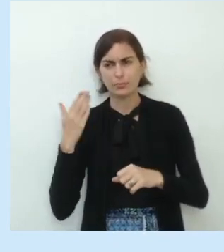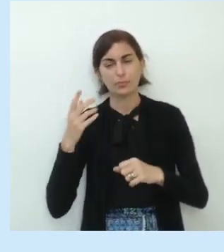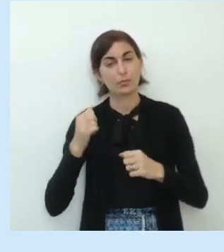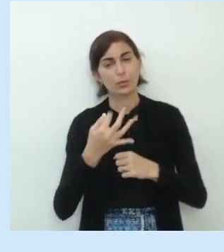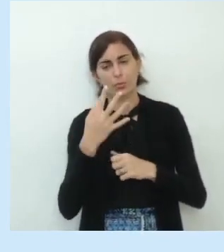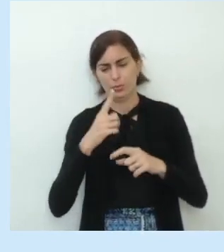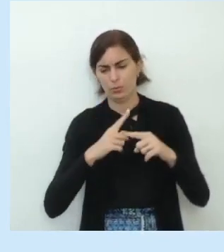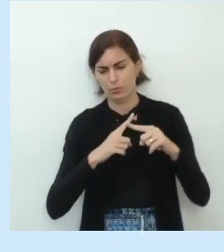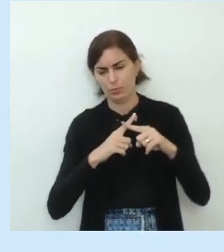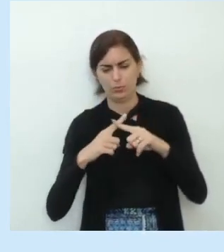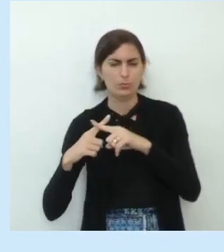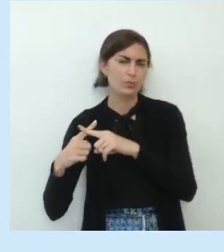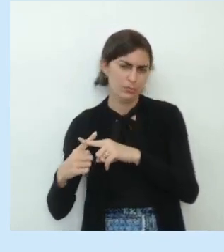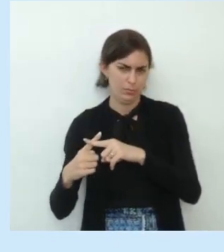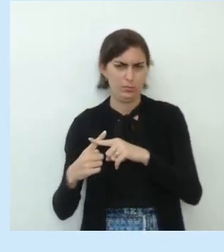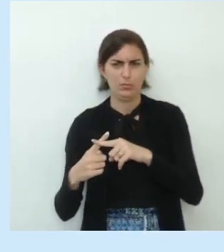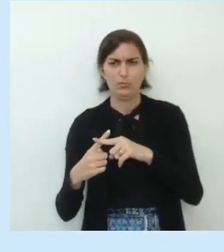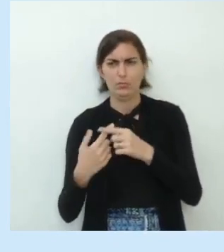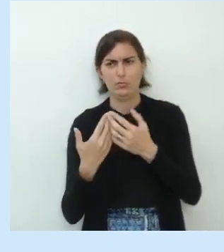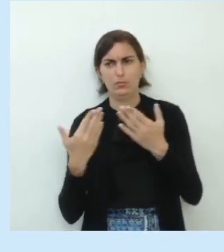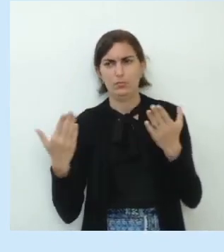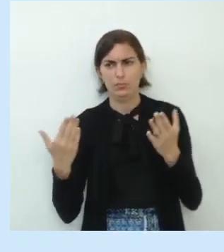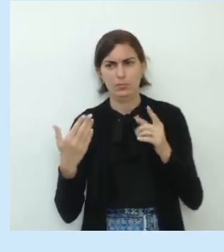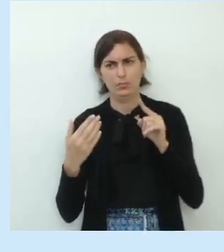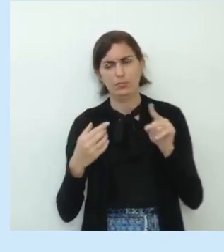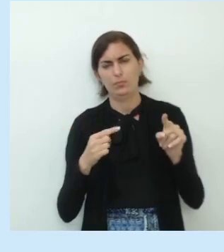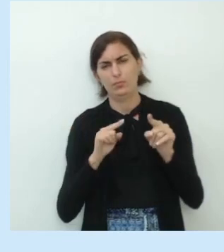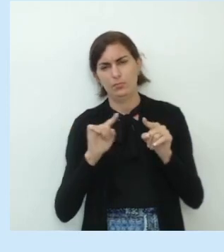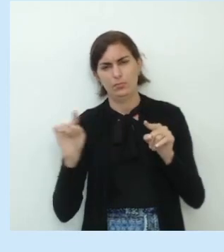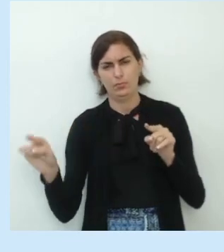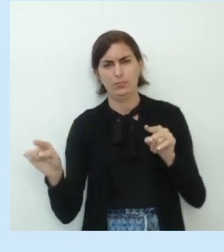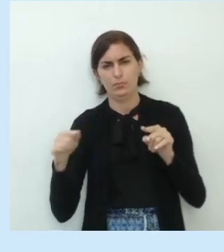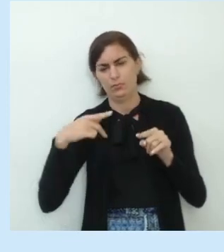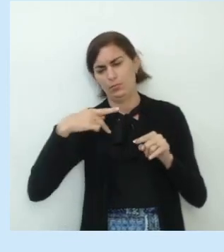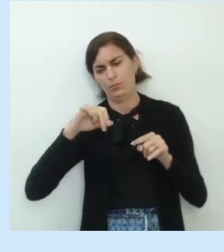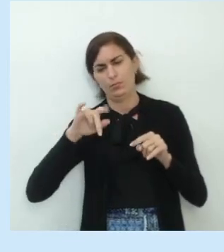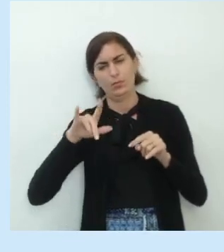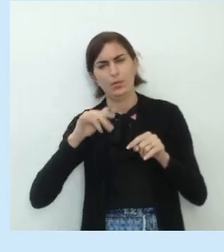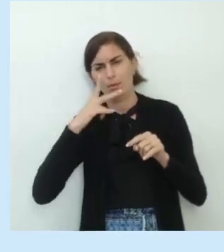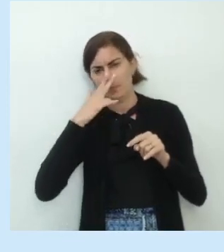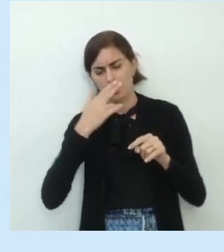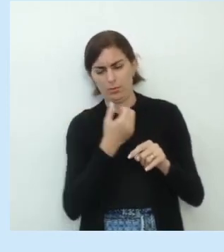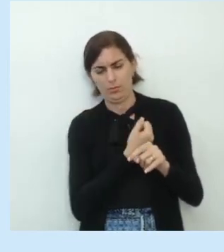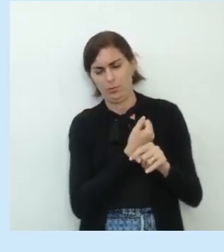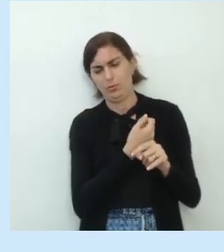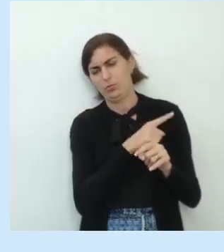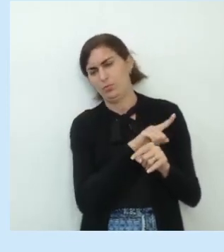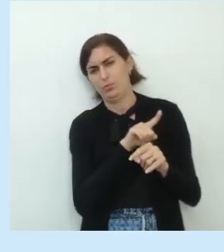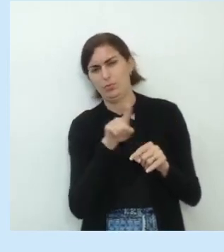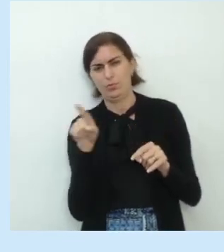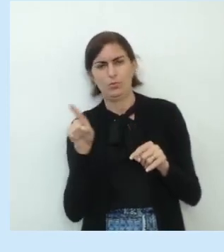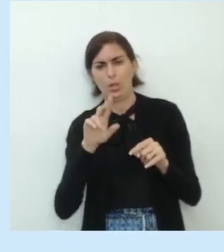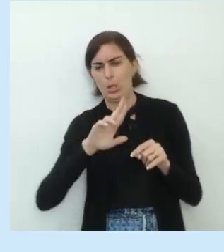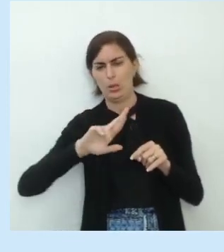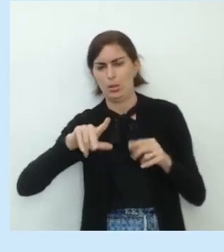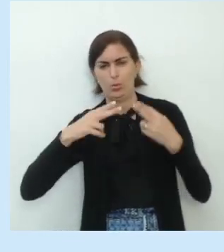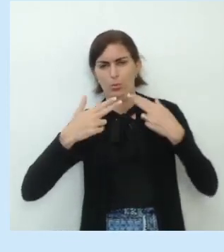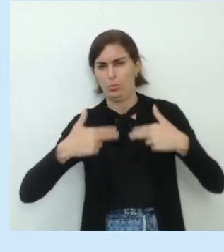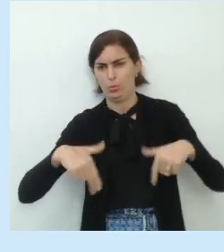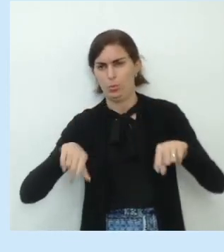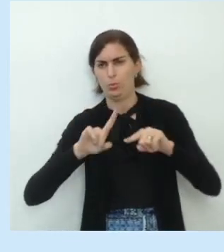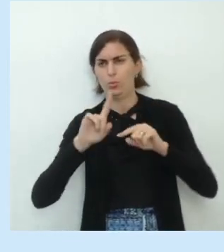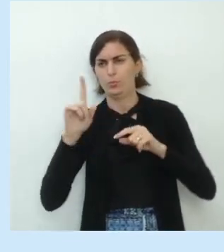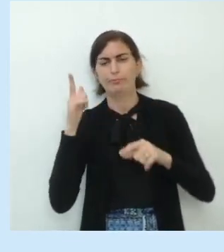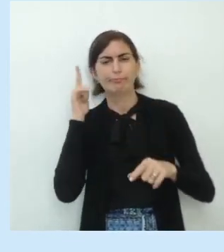gente multiplica as coordenadas dos pontos de um polígono no mesmo número de números, não nulo, claro, né?